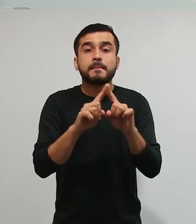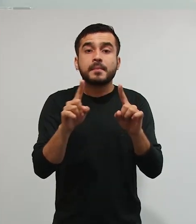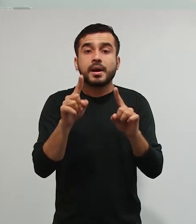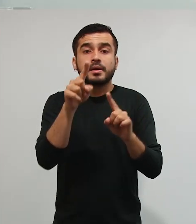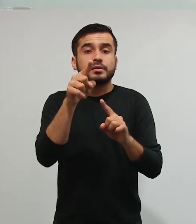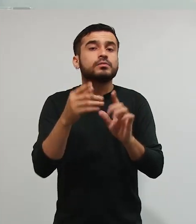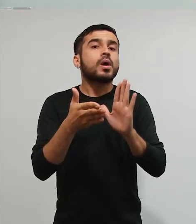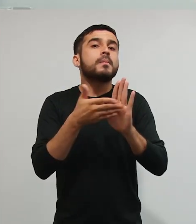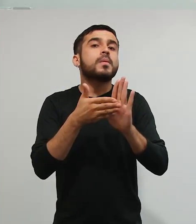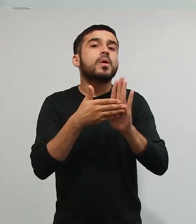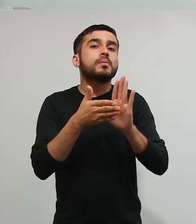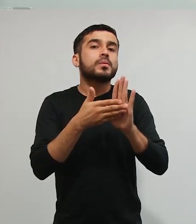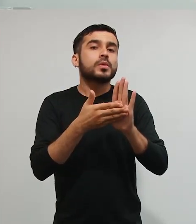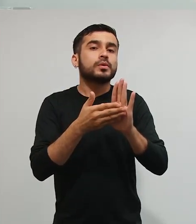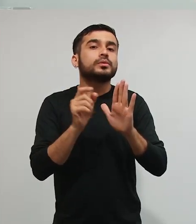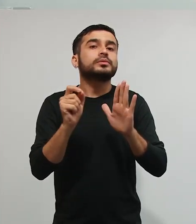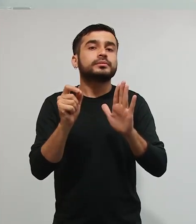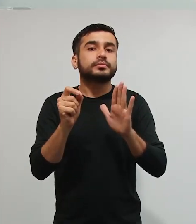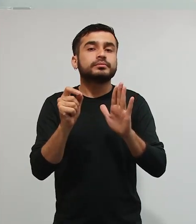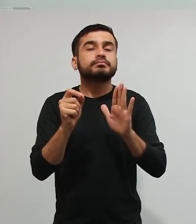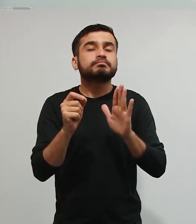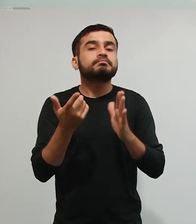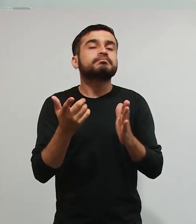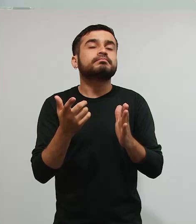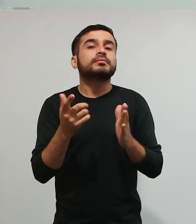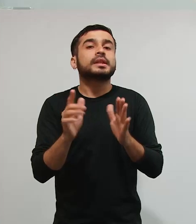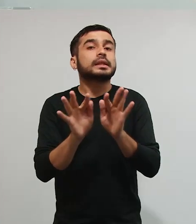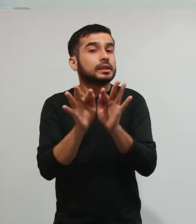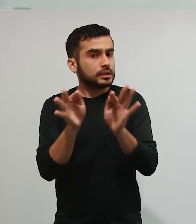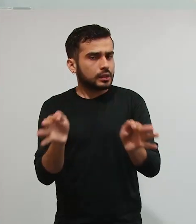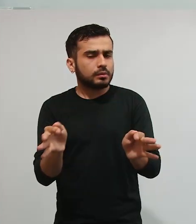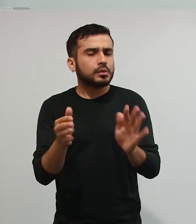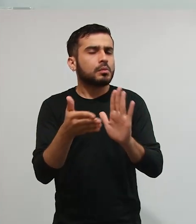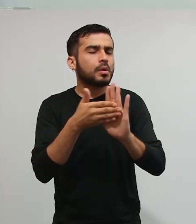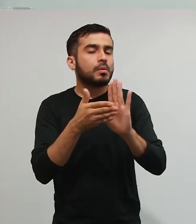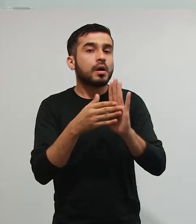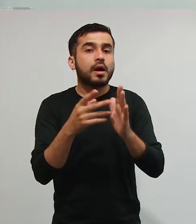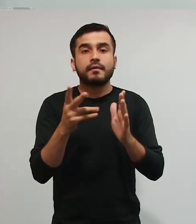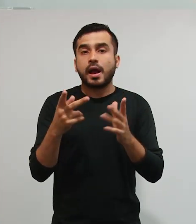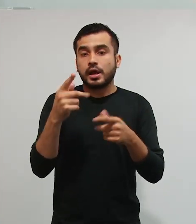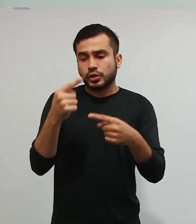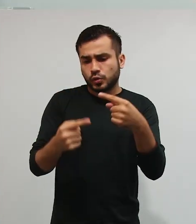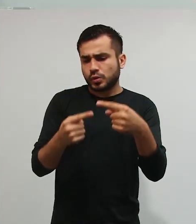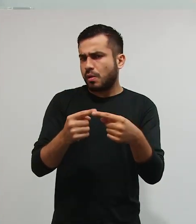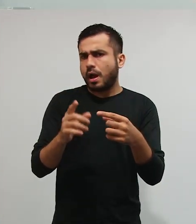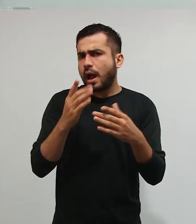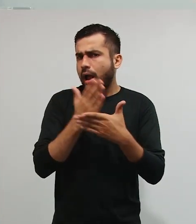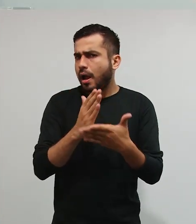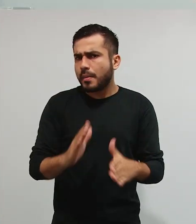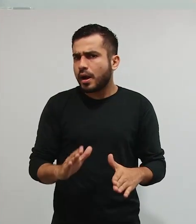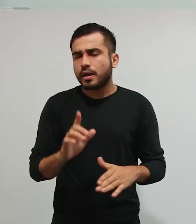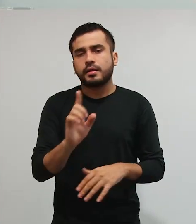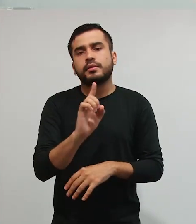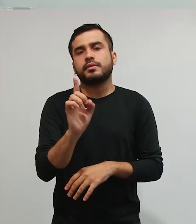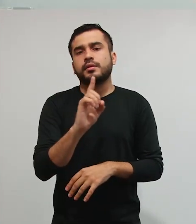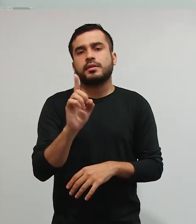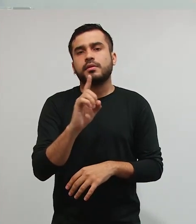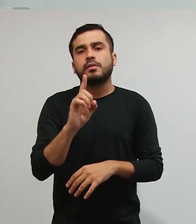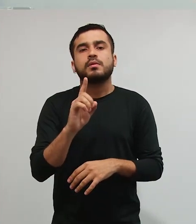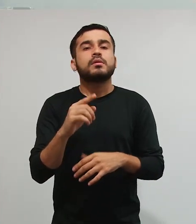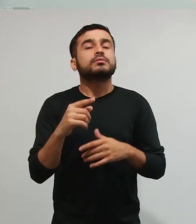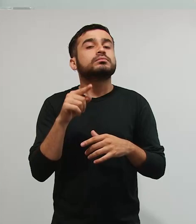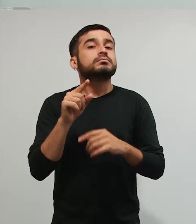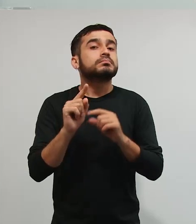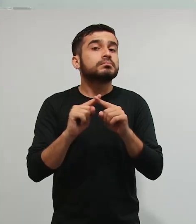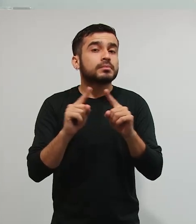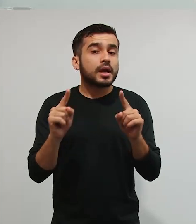e você propõe, humildemente, que a discussão não seja finalizada do